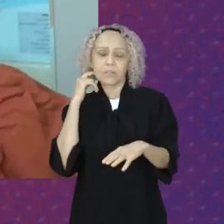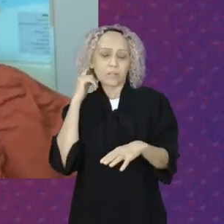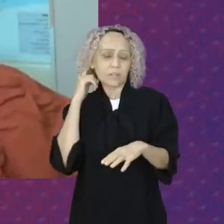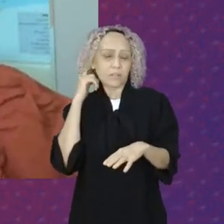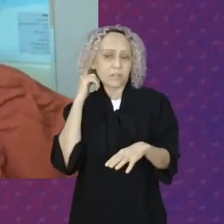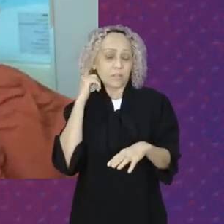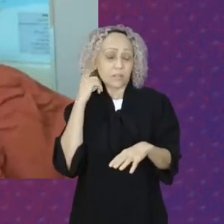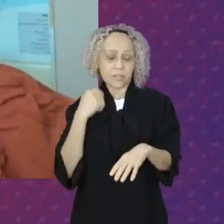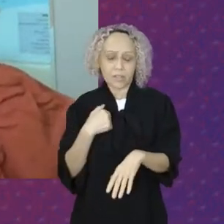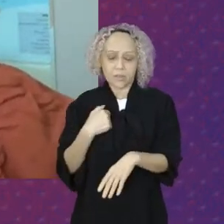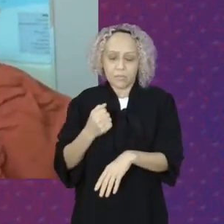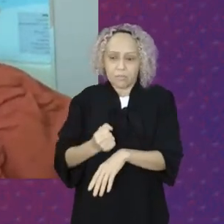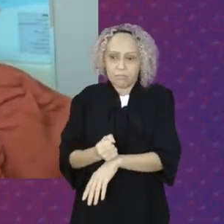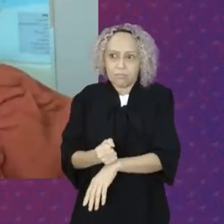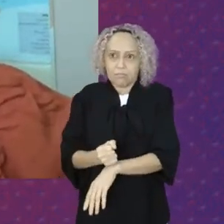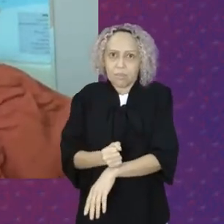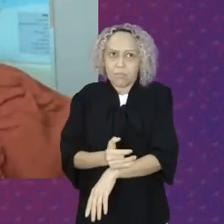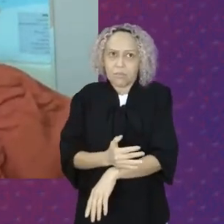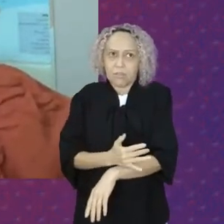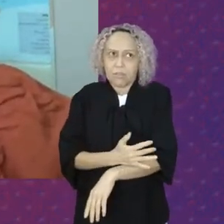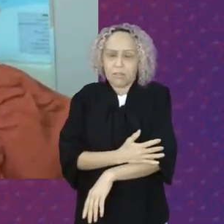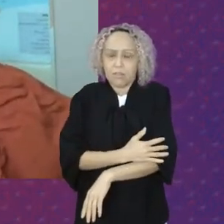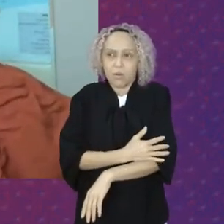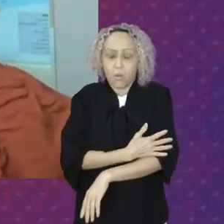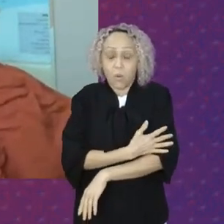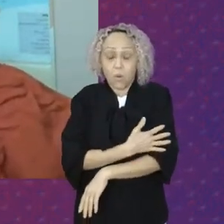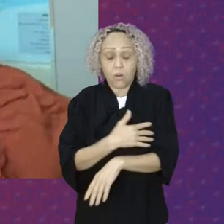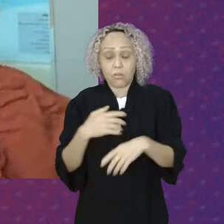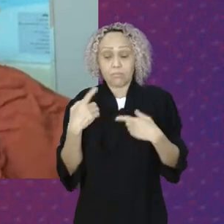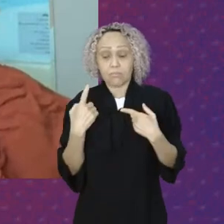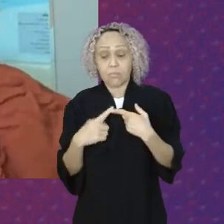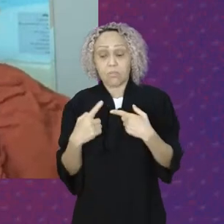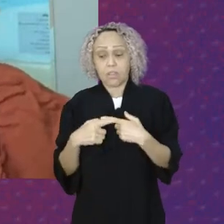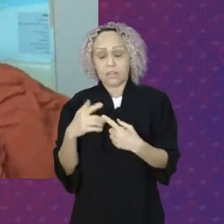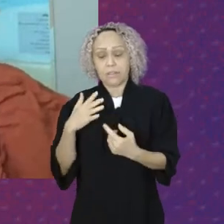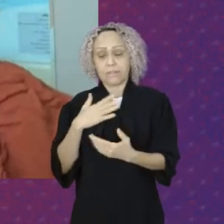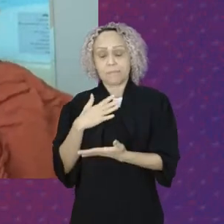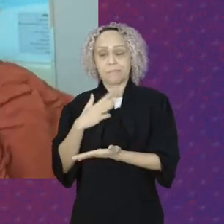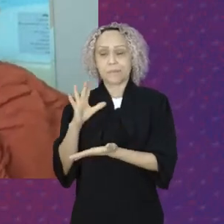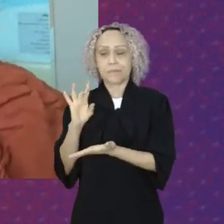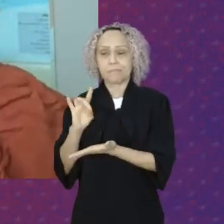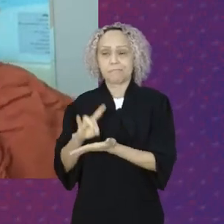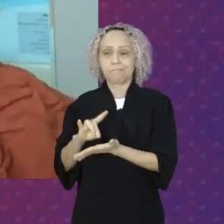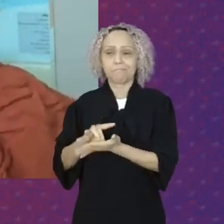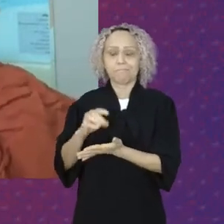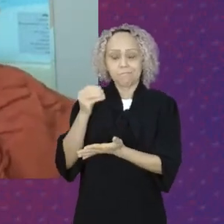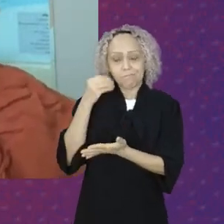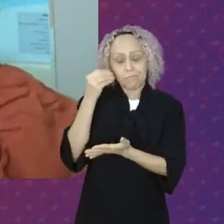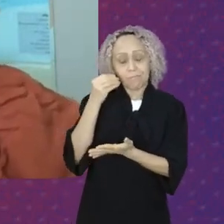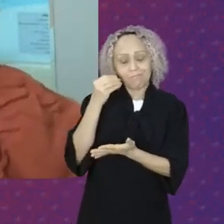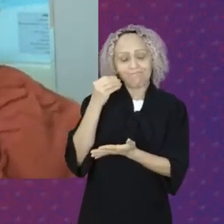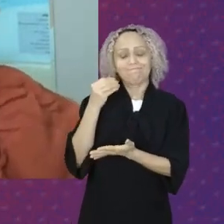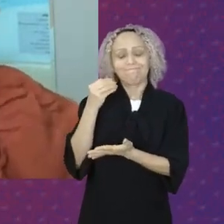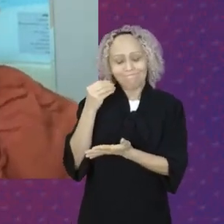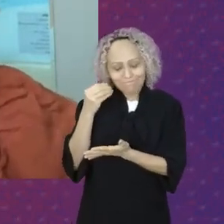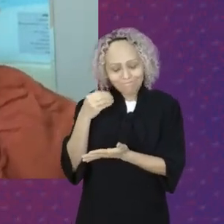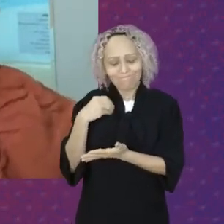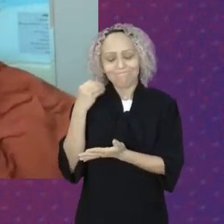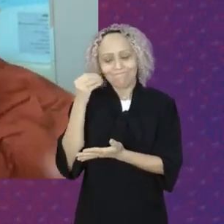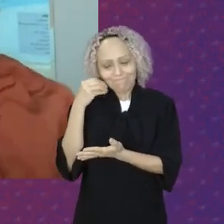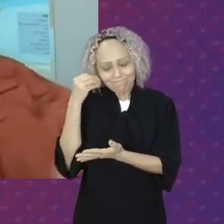eu me emociono disso porque é uma realidade que eu vi e que eu vivenciei muito e